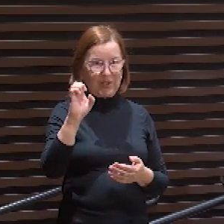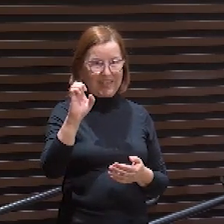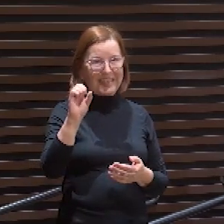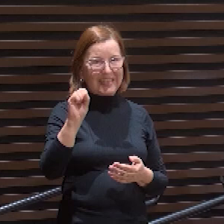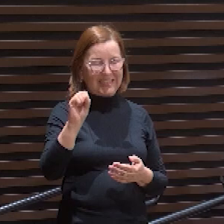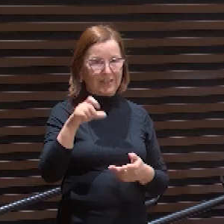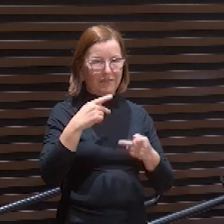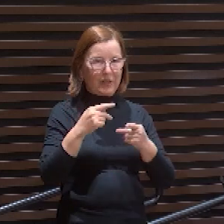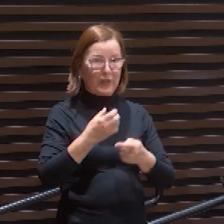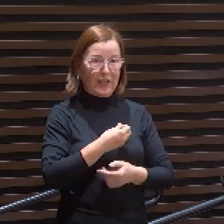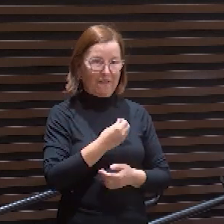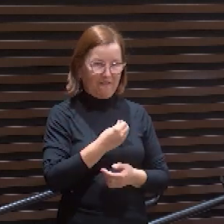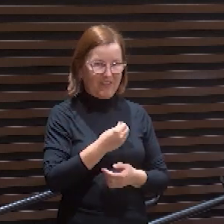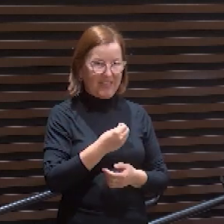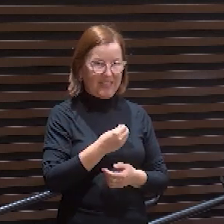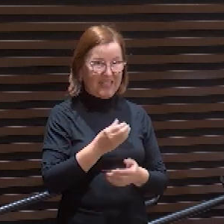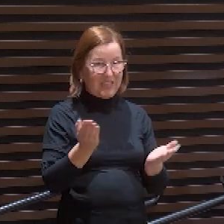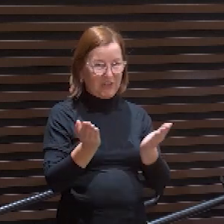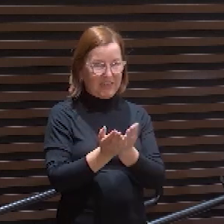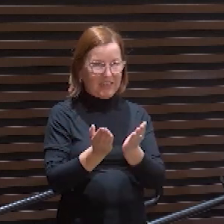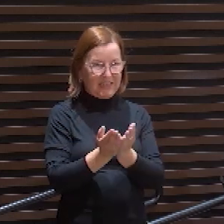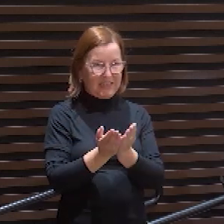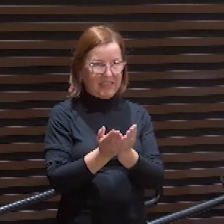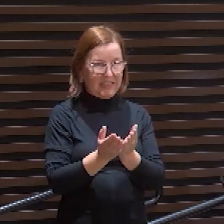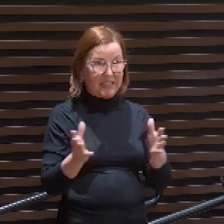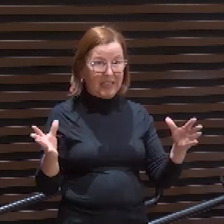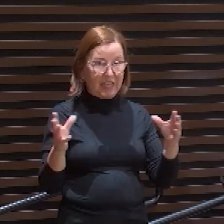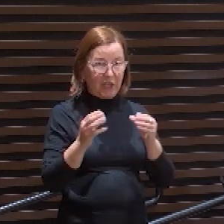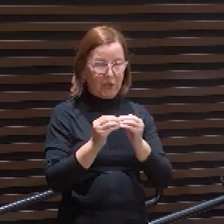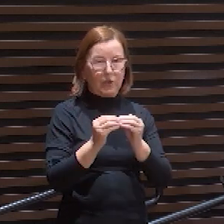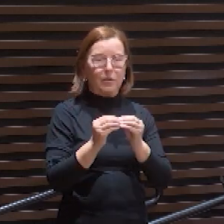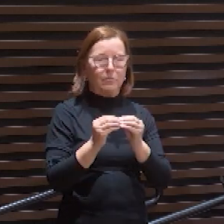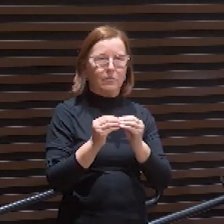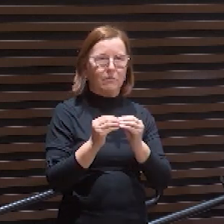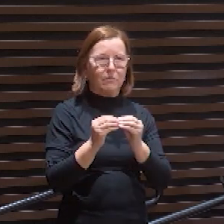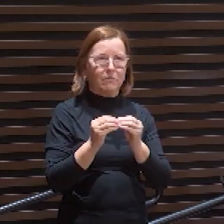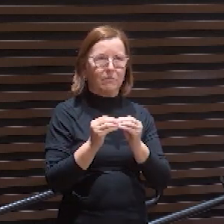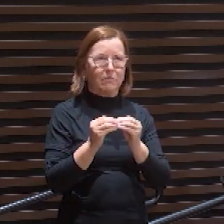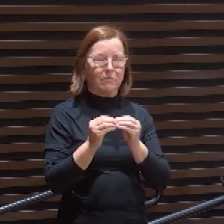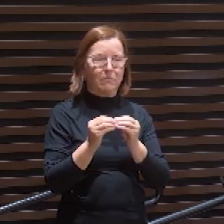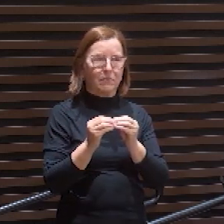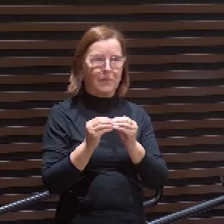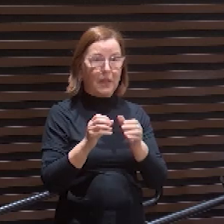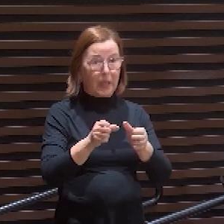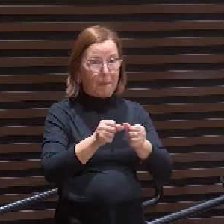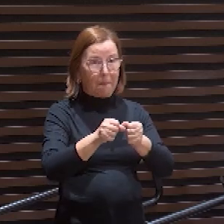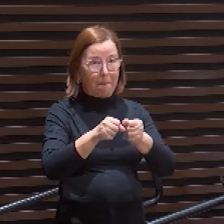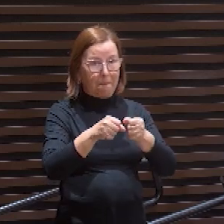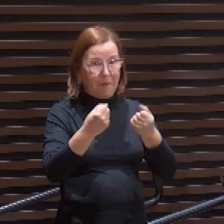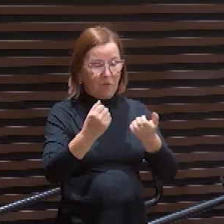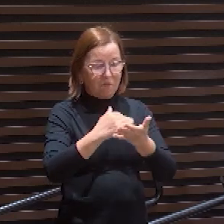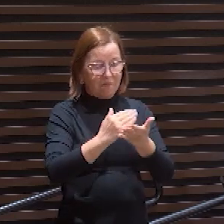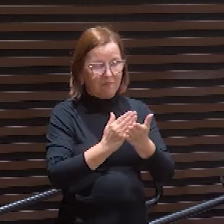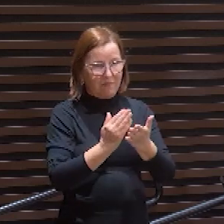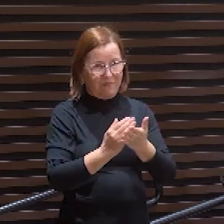se resume a pão partido e vinho